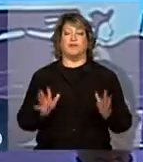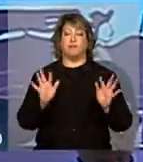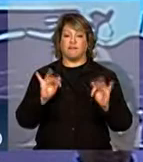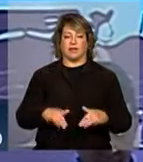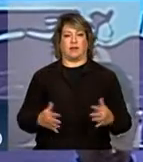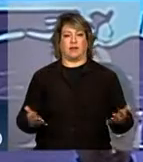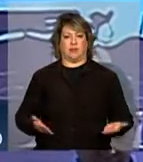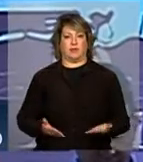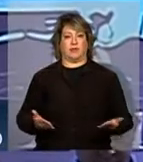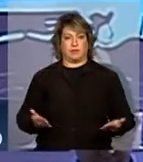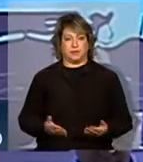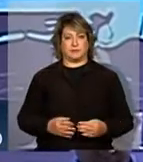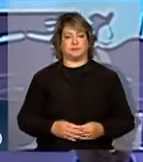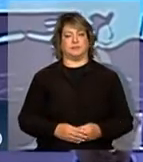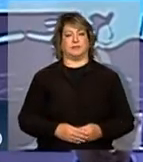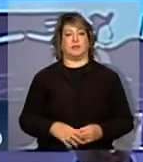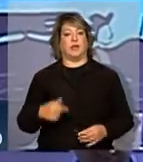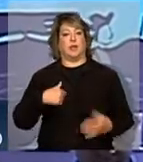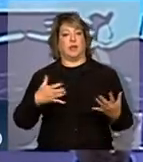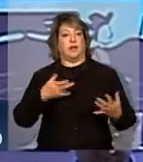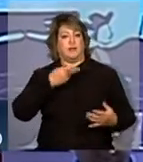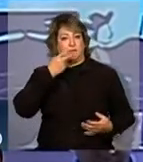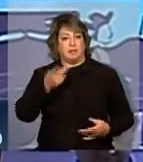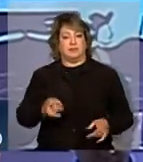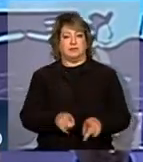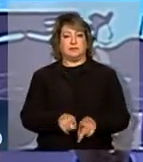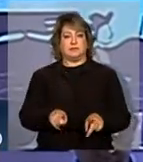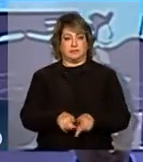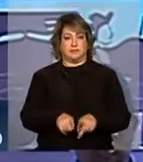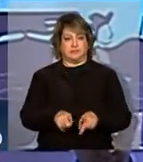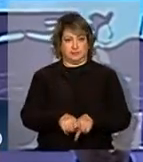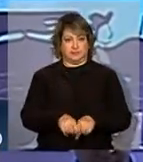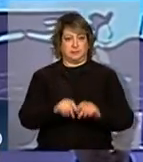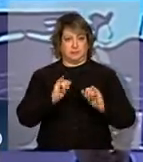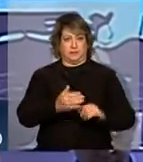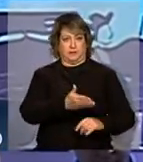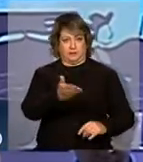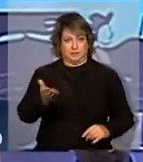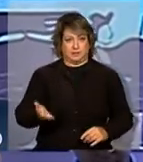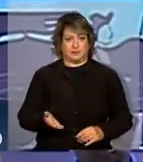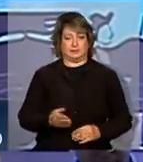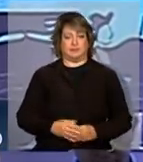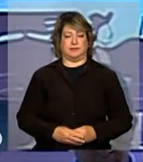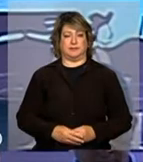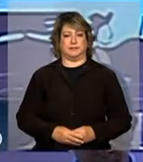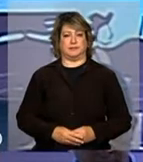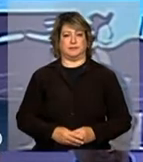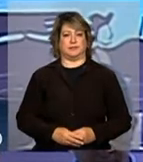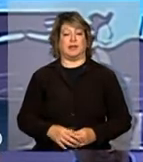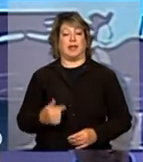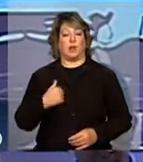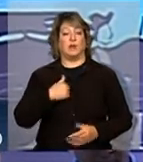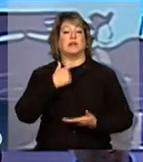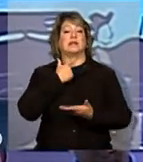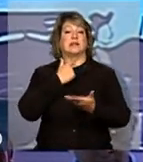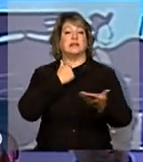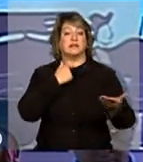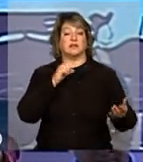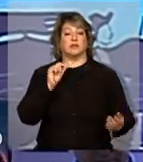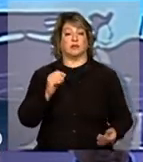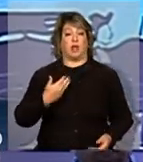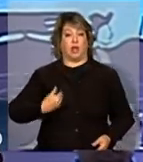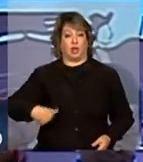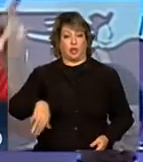Finalizando, eu queria dizer também para vocês que eu desejo que